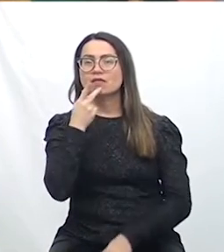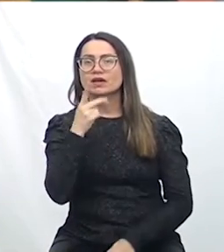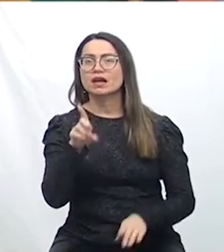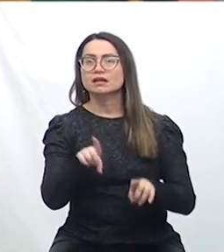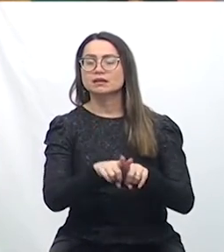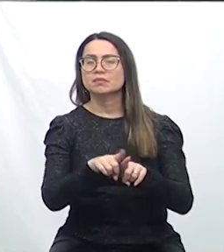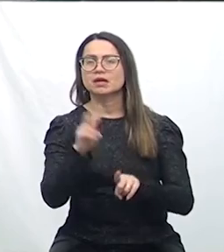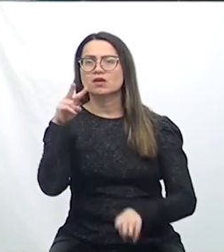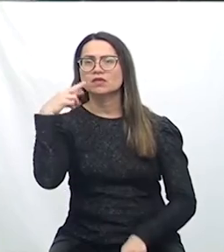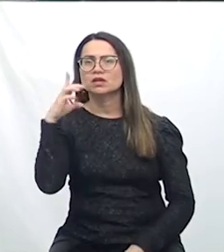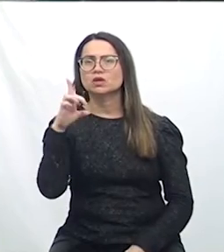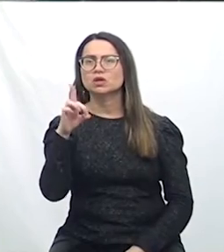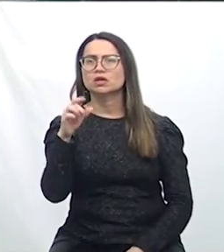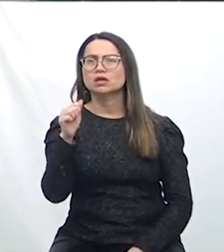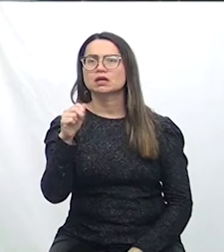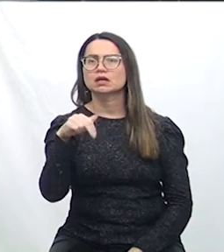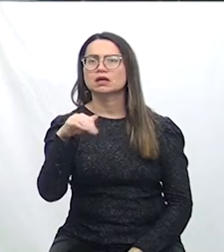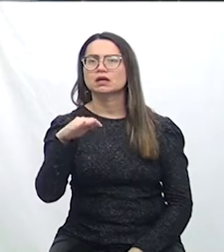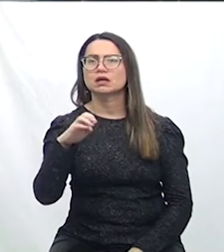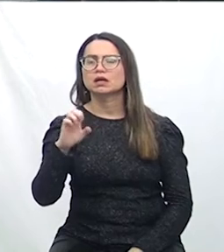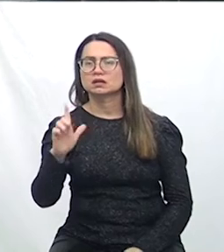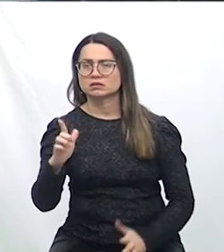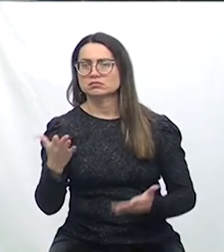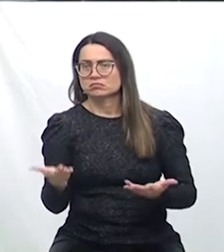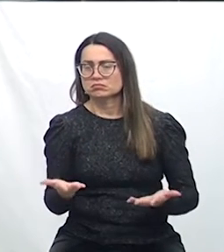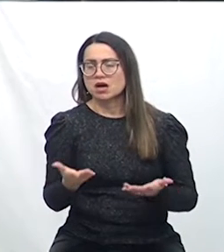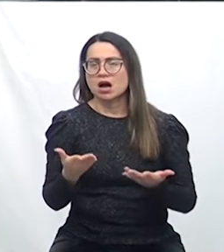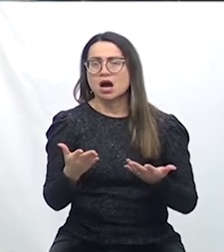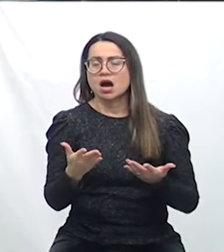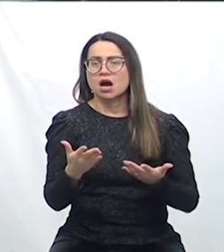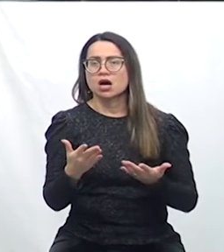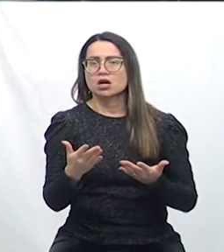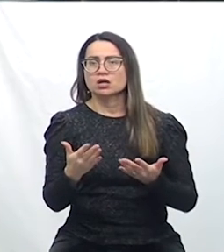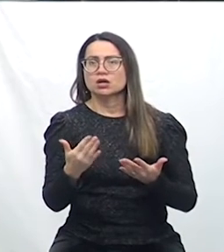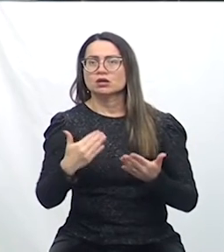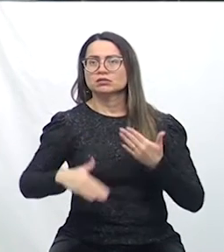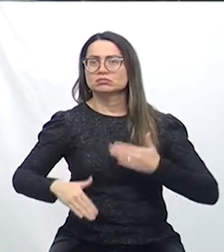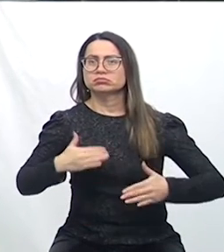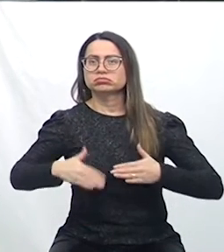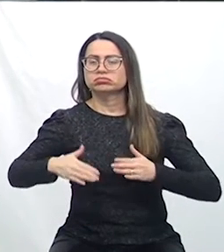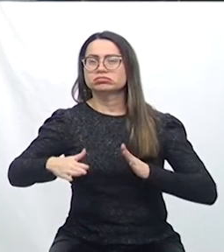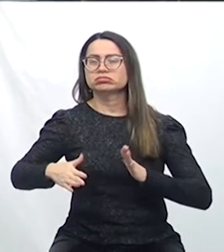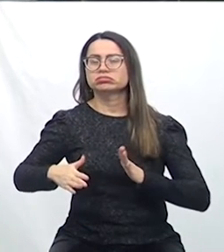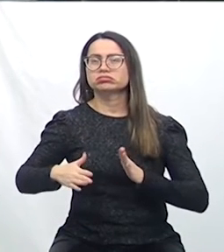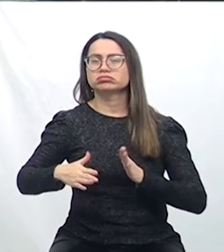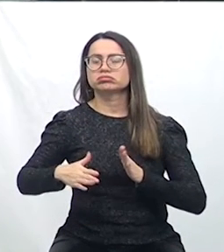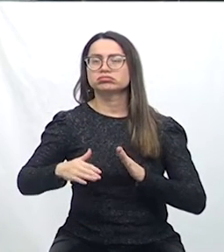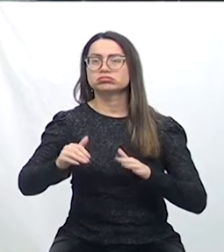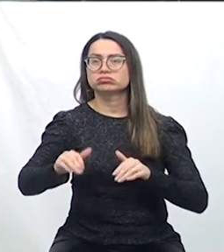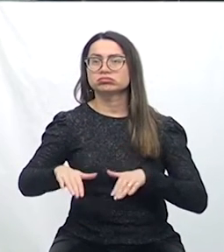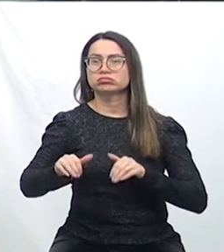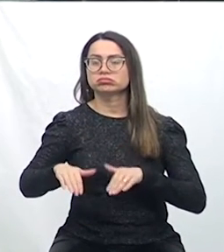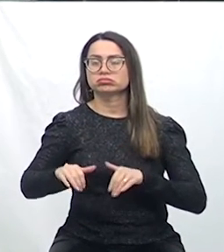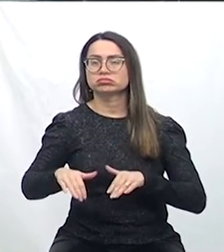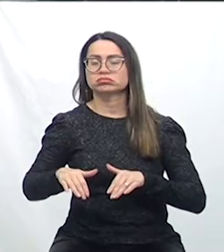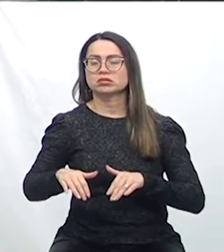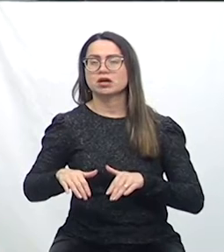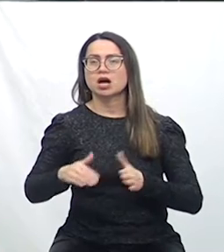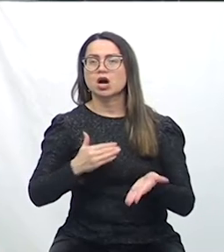vereador Daniel, o desfile ele realmente começou às 8 horas em ponto, mas como tinha mais de